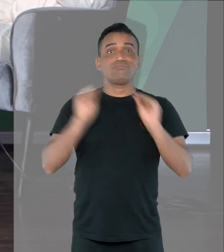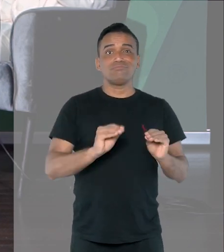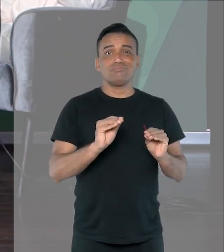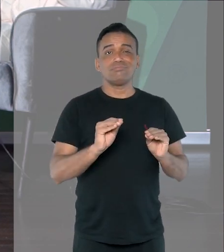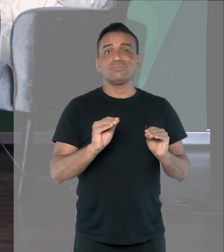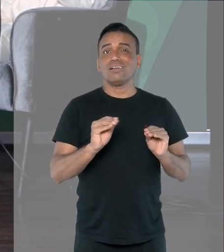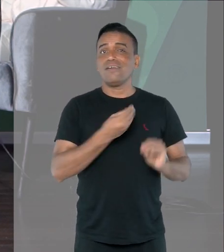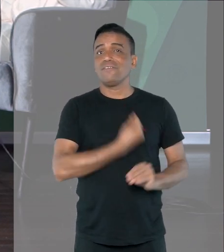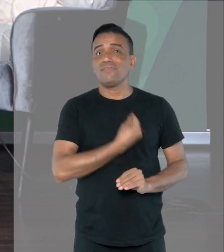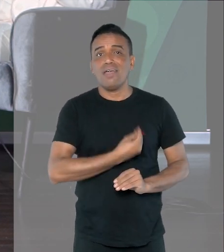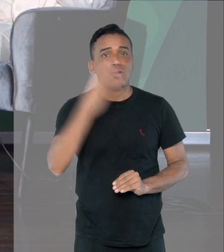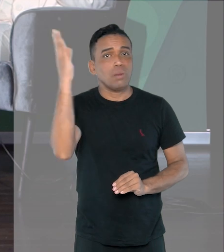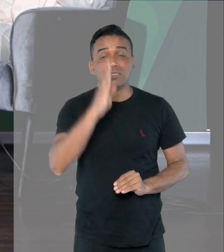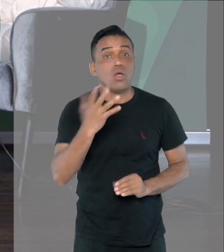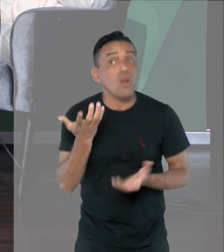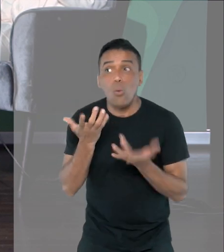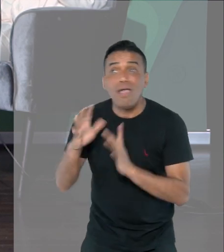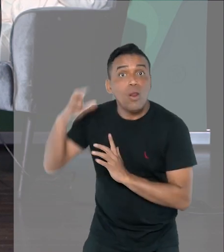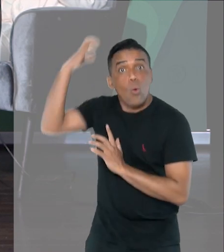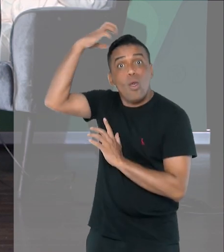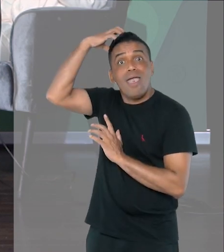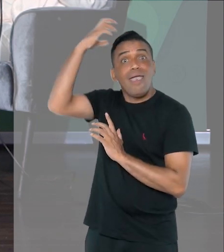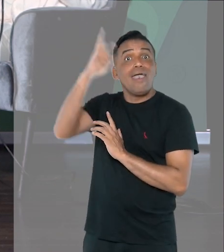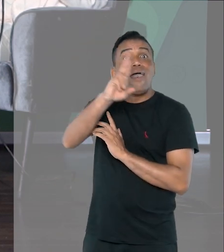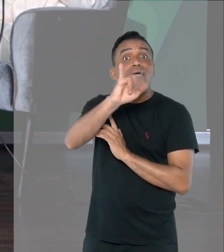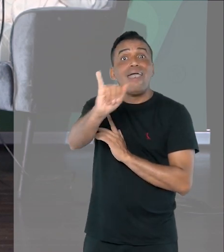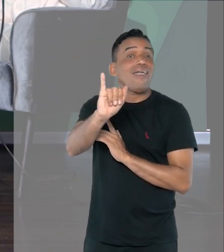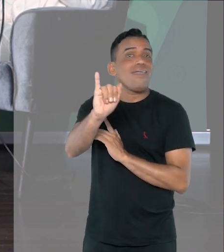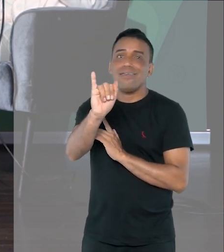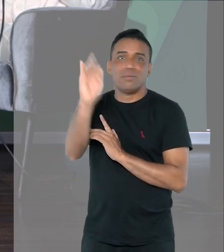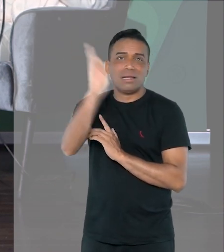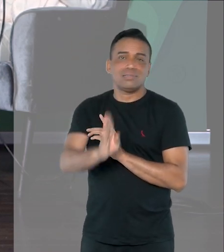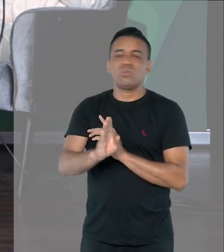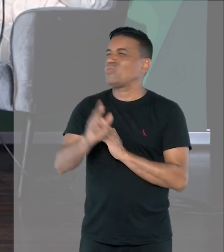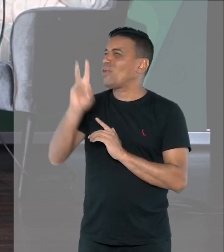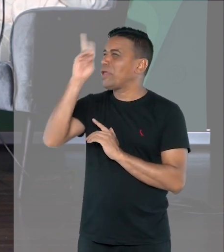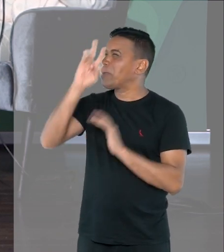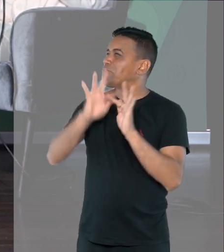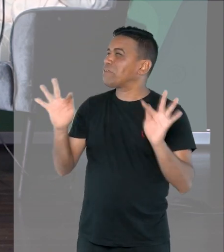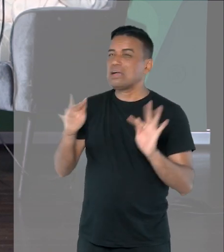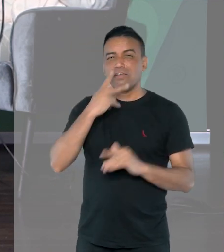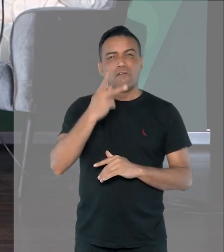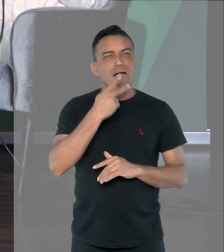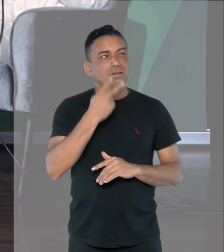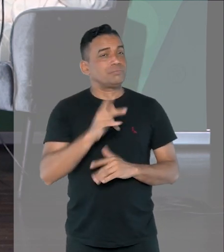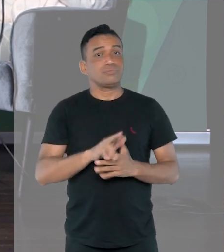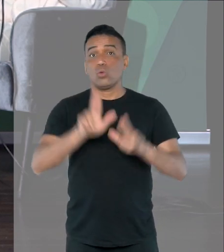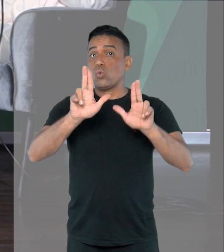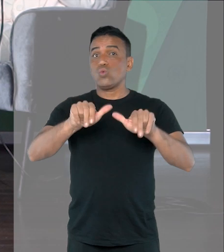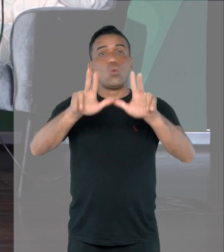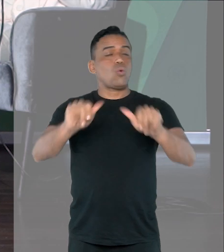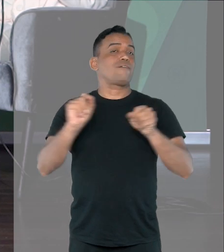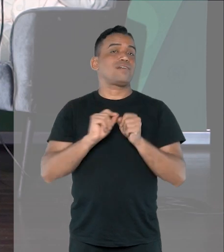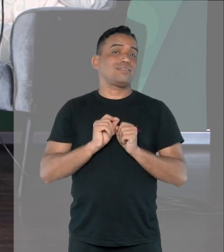ninguém. Ele diz uma coisa muito bonita, eu agora não vou me lembrar da frase dele, mas ele diz qualquer coisa: eu nunca faria nada que não fosse a vontade